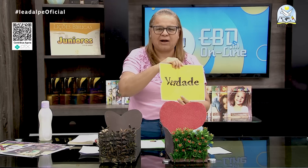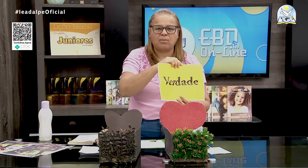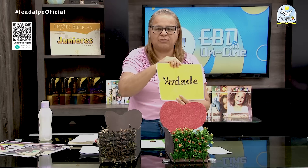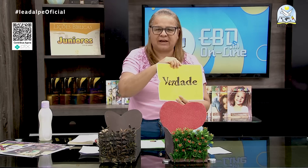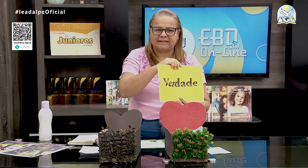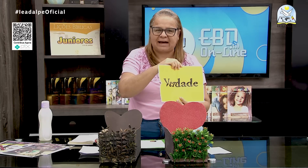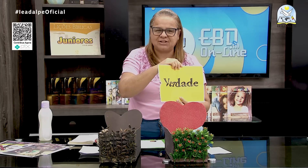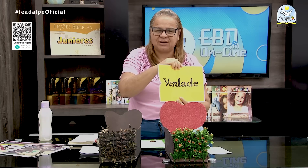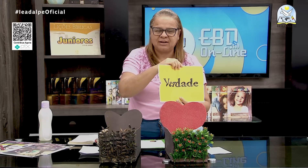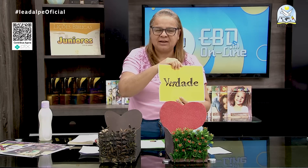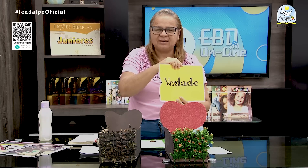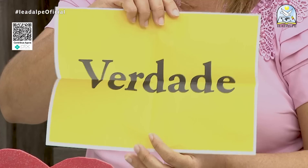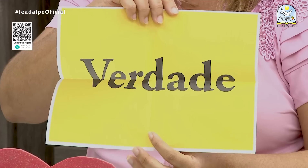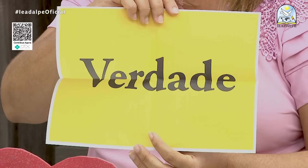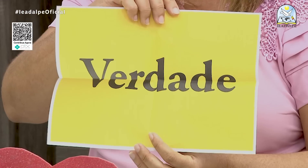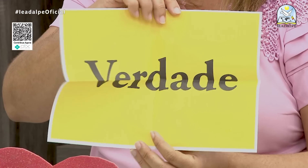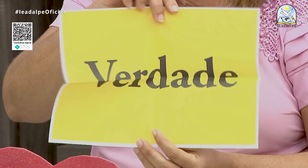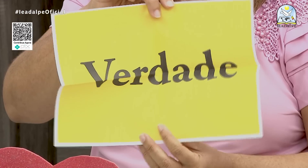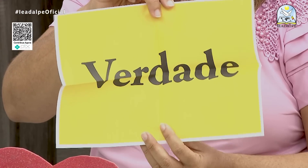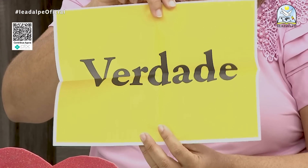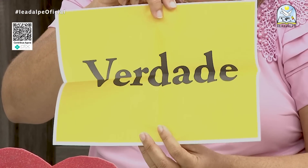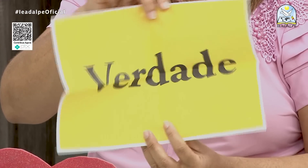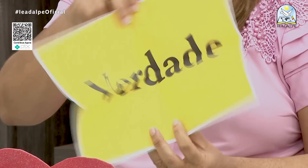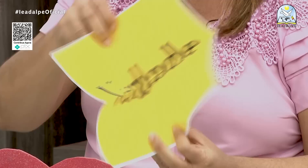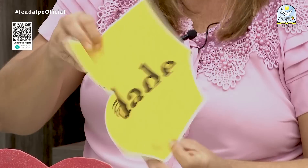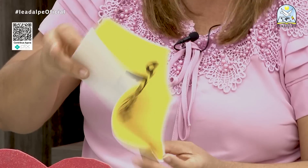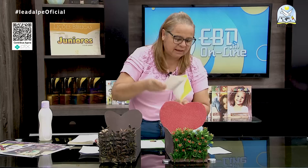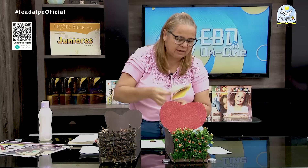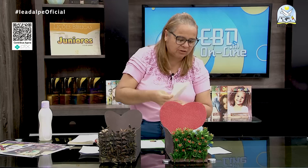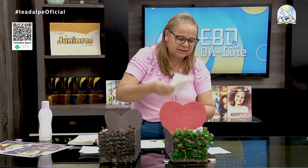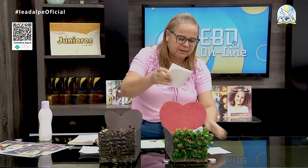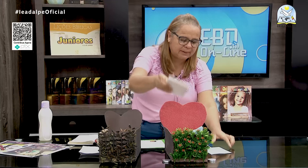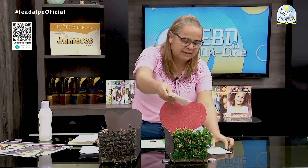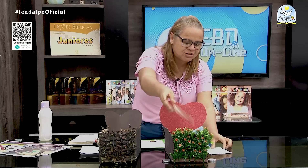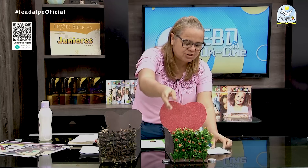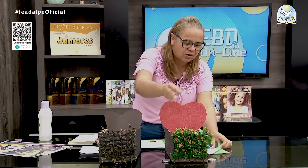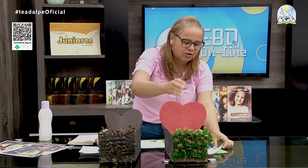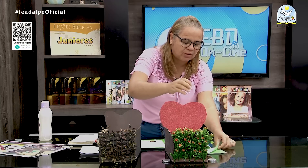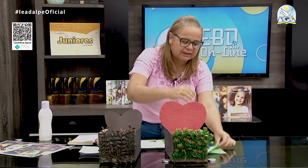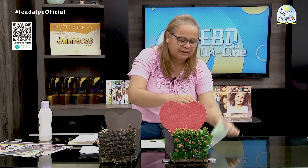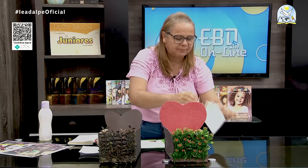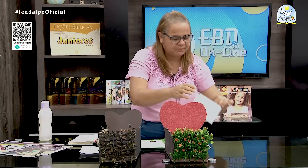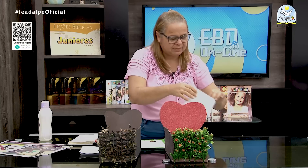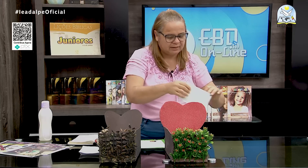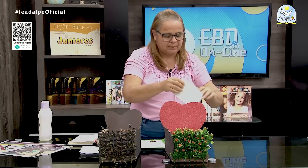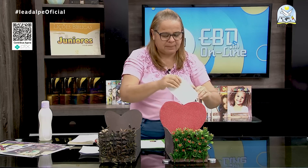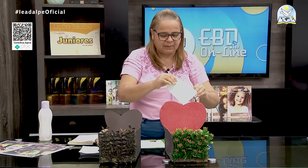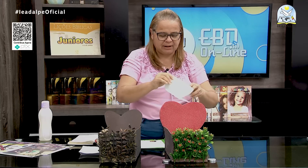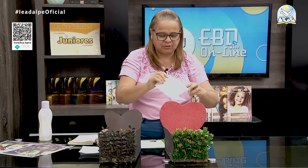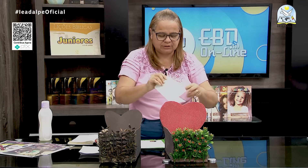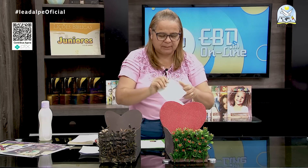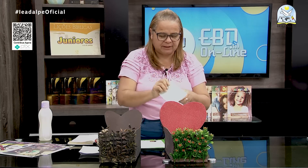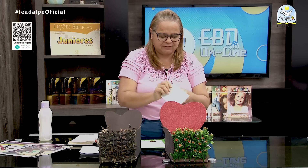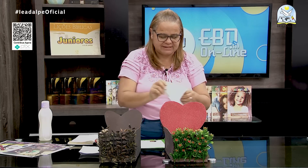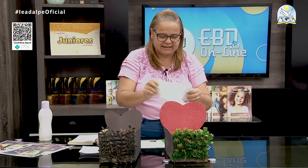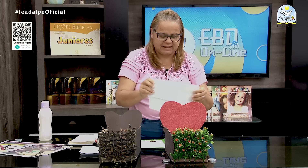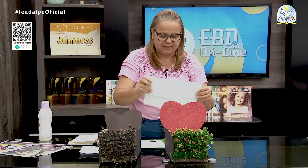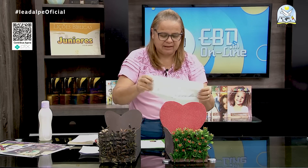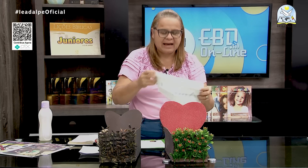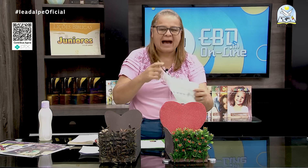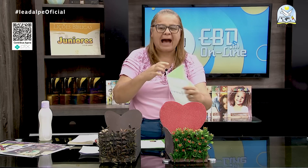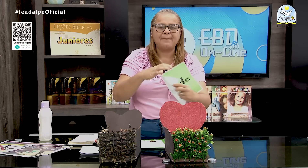acrescentar como verdade que o aluno tem que falar a verdade e outra também que a gente colocou aqui para o aluno também